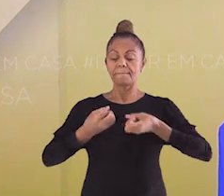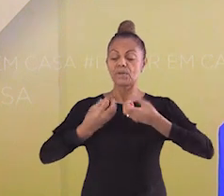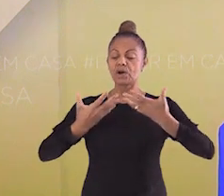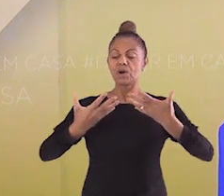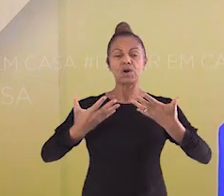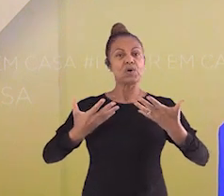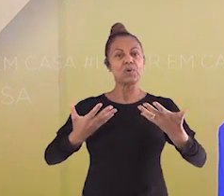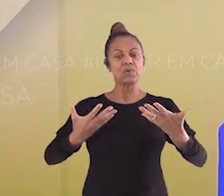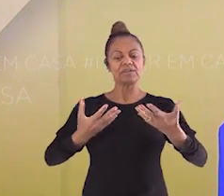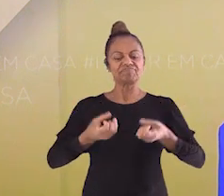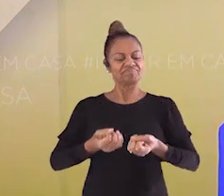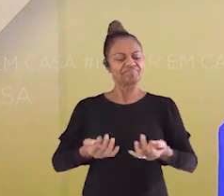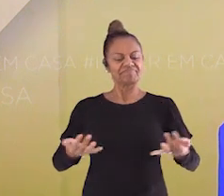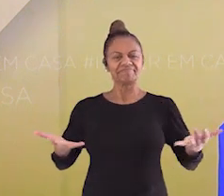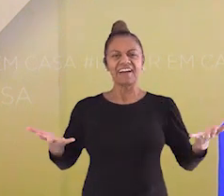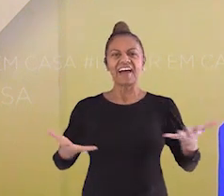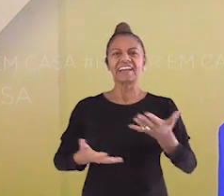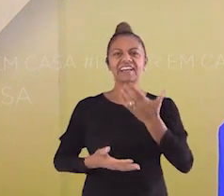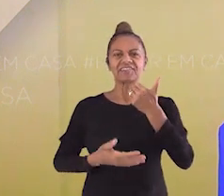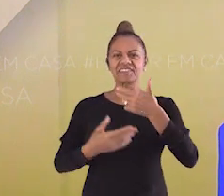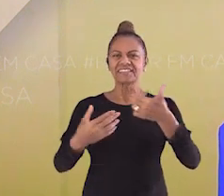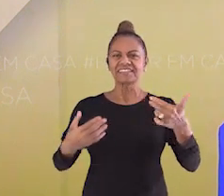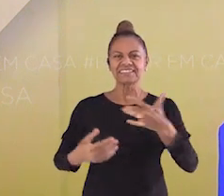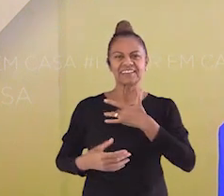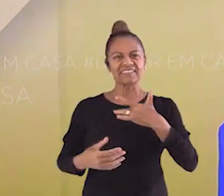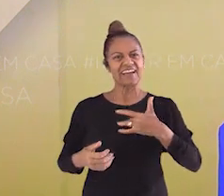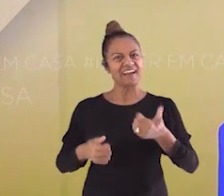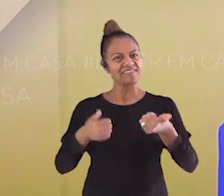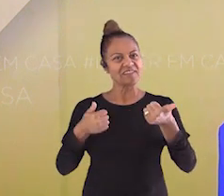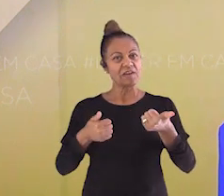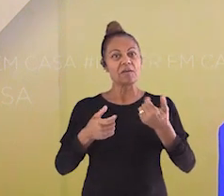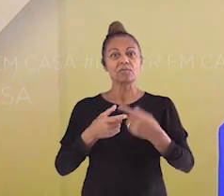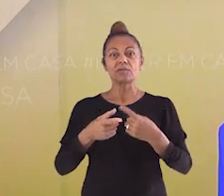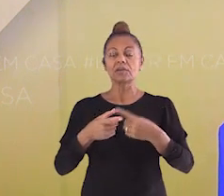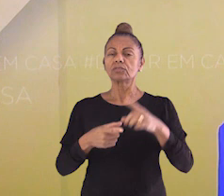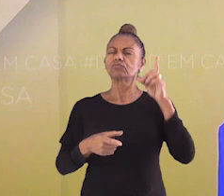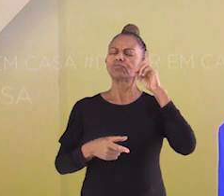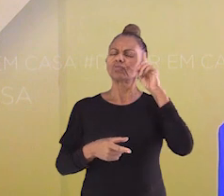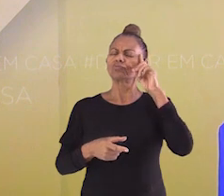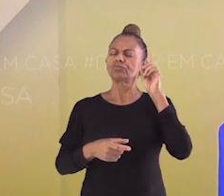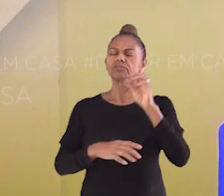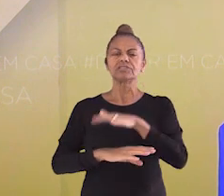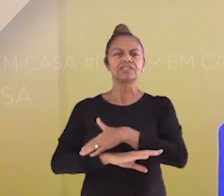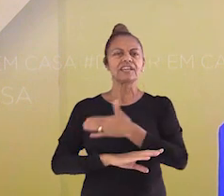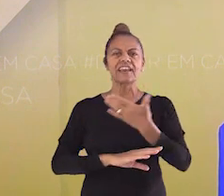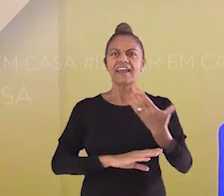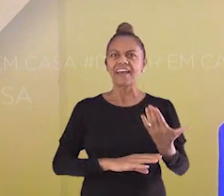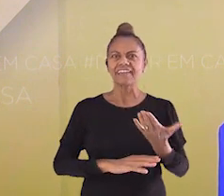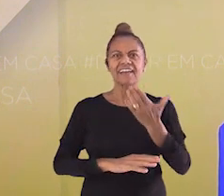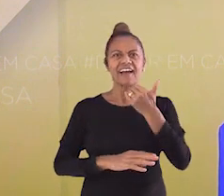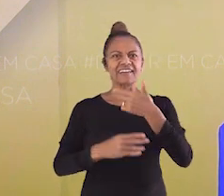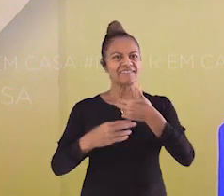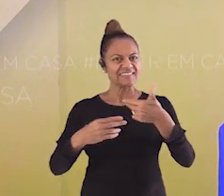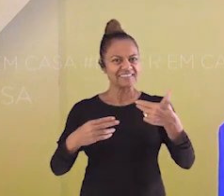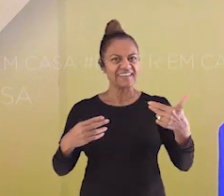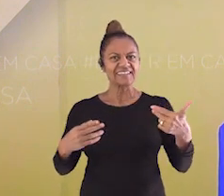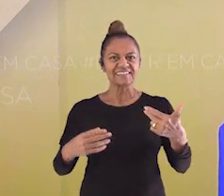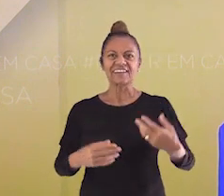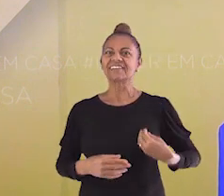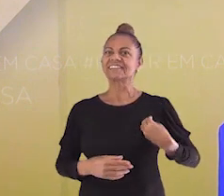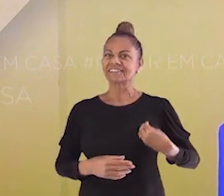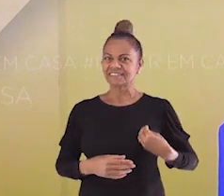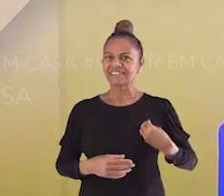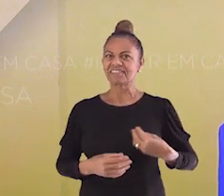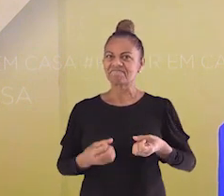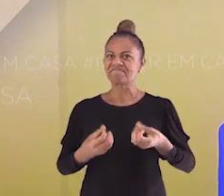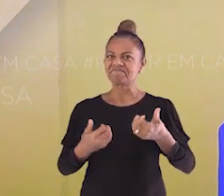saudáveis. Eu espero que vocês tenham gostado, tenham aprendido, tá? A alimentação faz parte da nossa rotina e é sempre bom saber mais sobre esse tema. Não